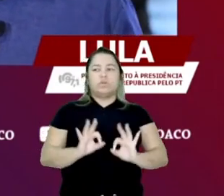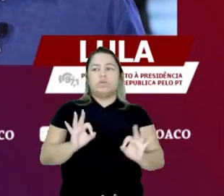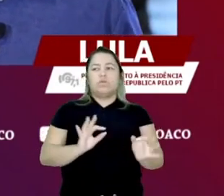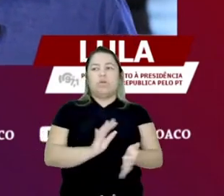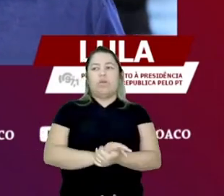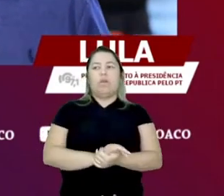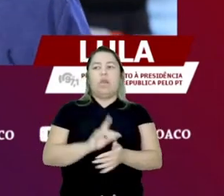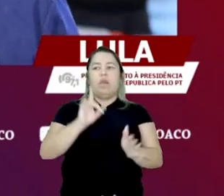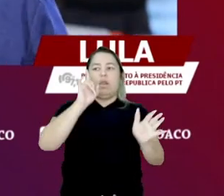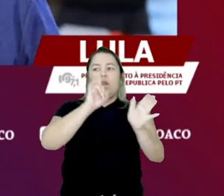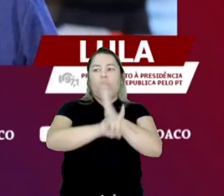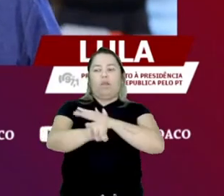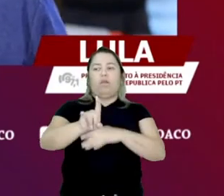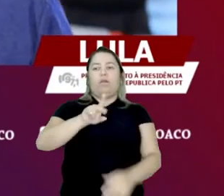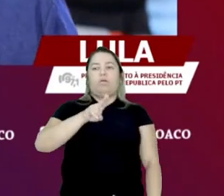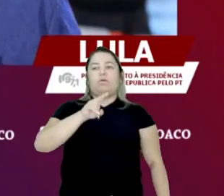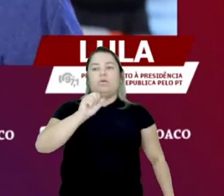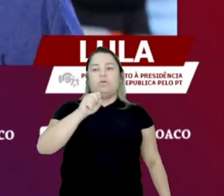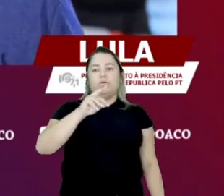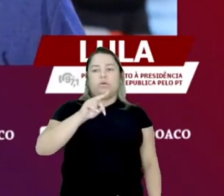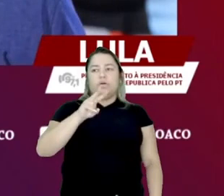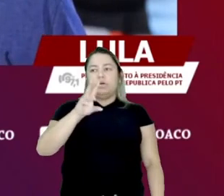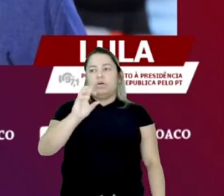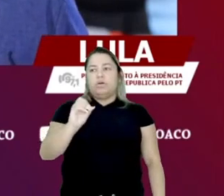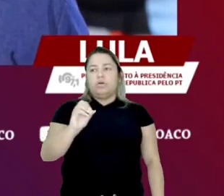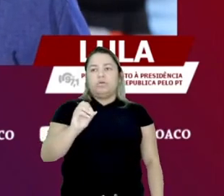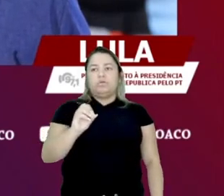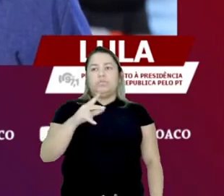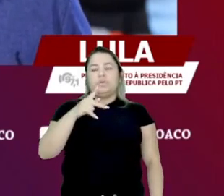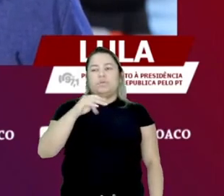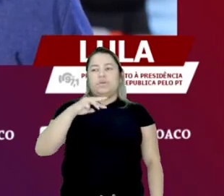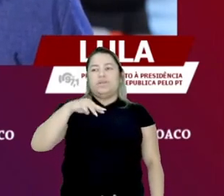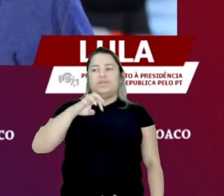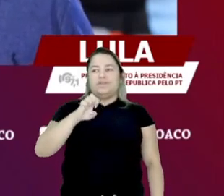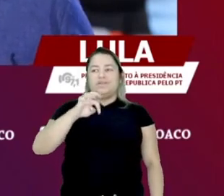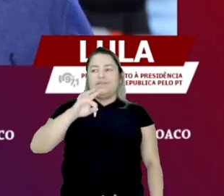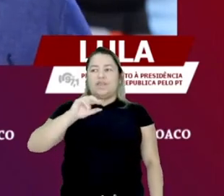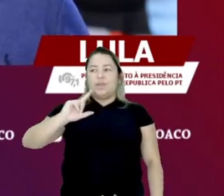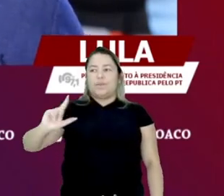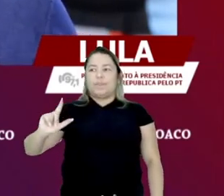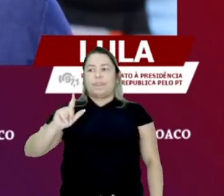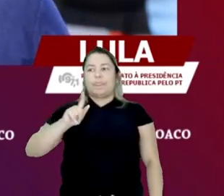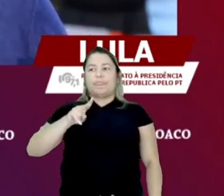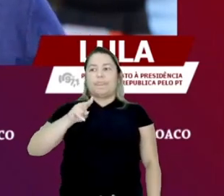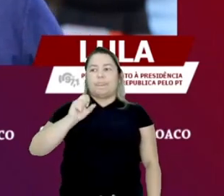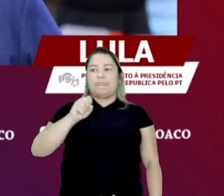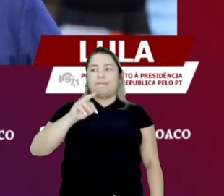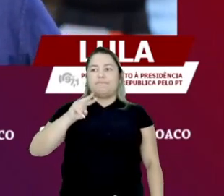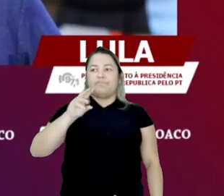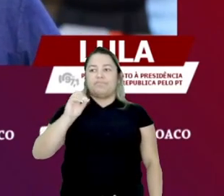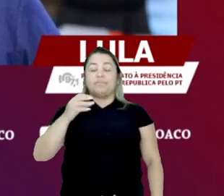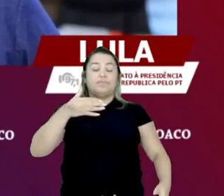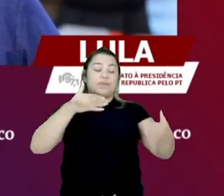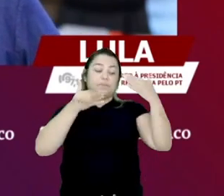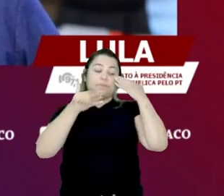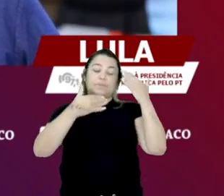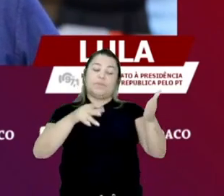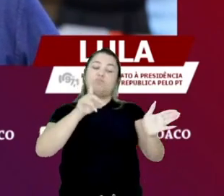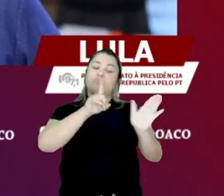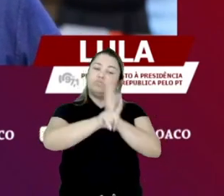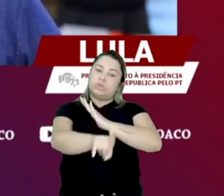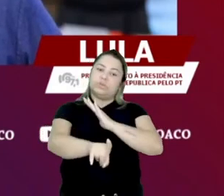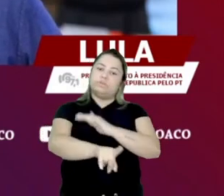pergunta. Ô Gustavo, você tá lembrado que eu fiz a concluir a duplicação da